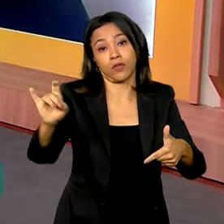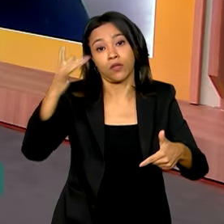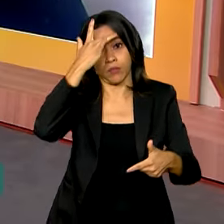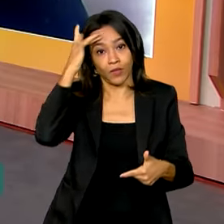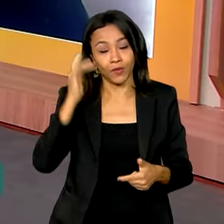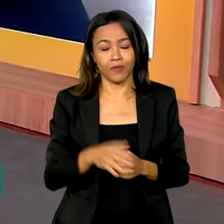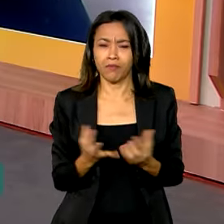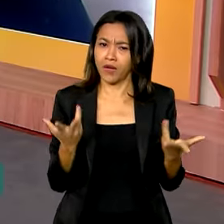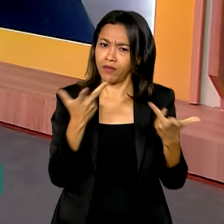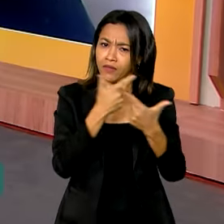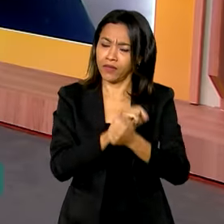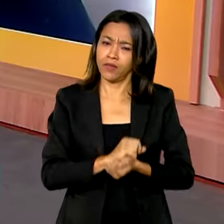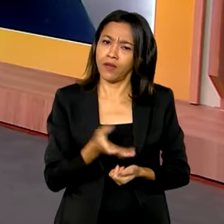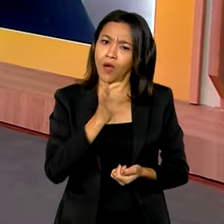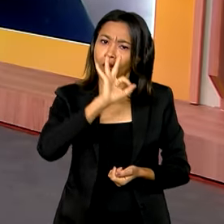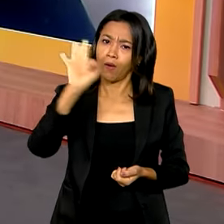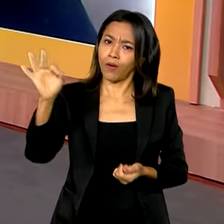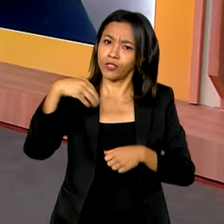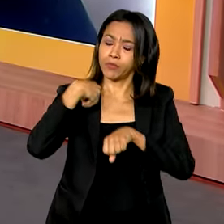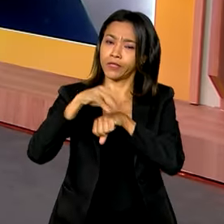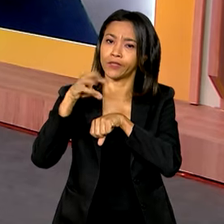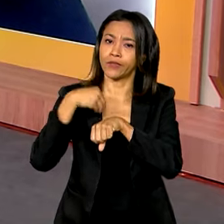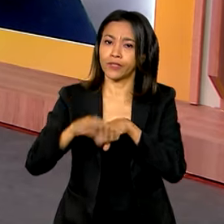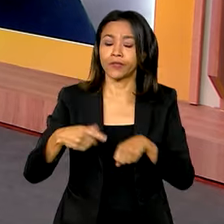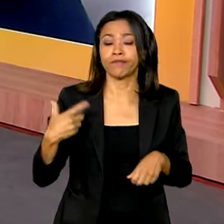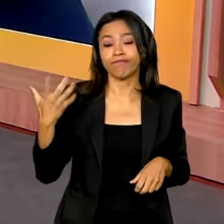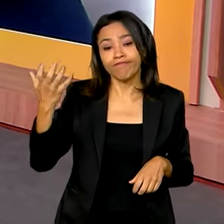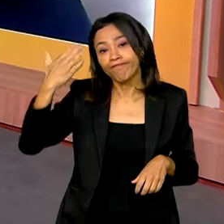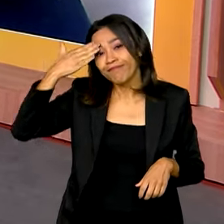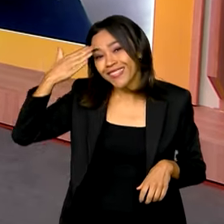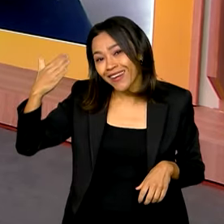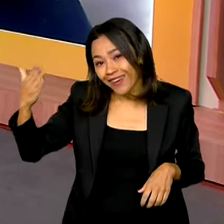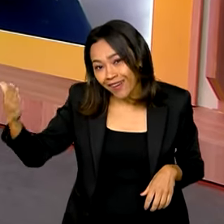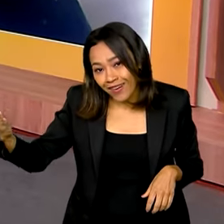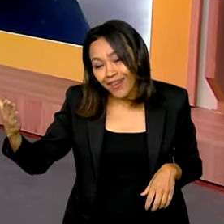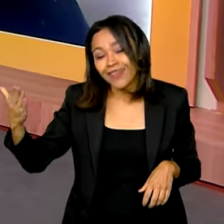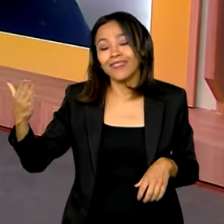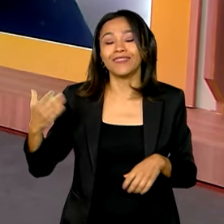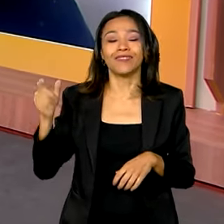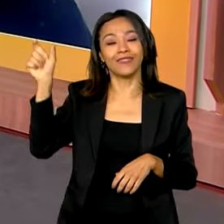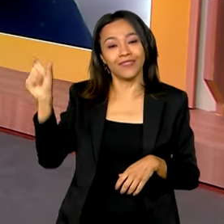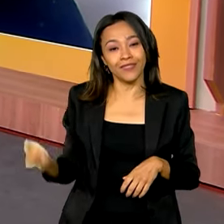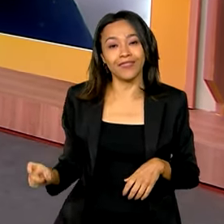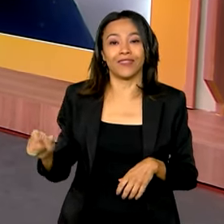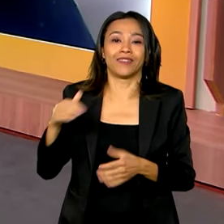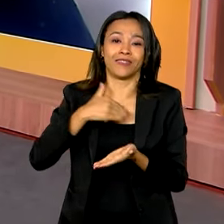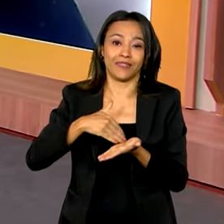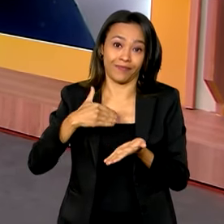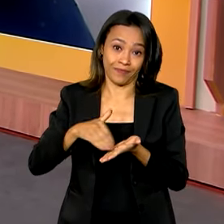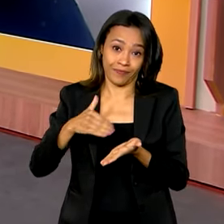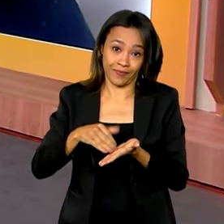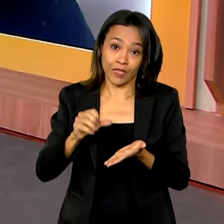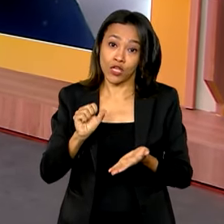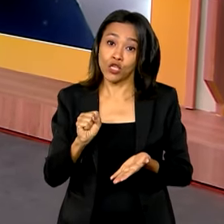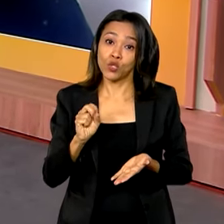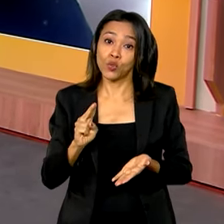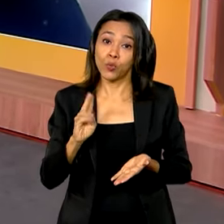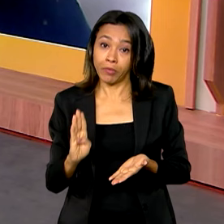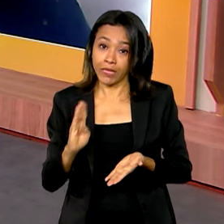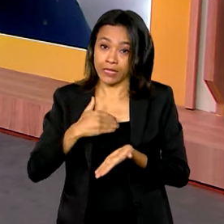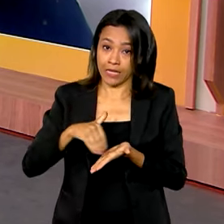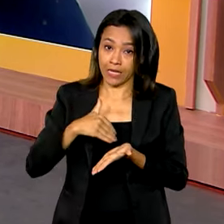ótimas dicas, ótimas perspectivas. Quero agradecer muito à subsecretária Paula Montagnier, subsecretária